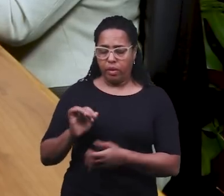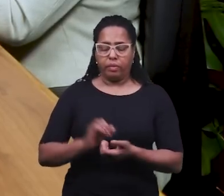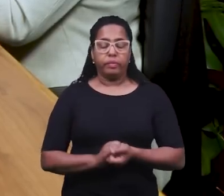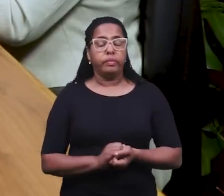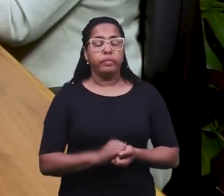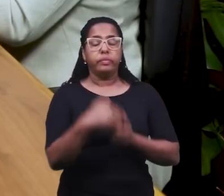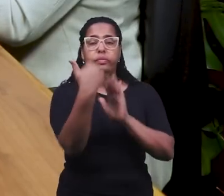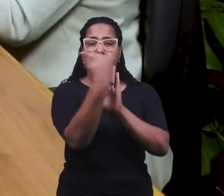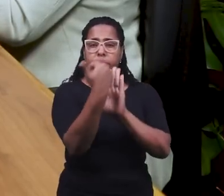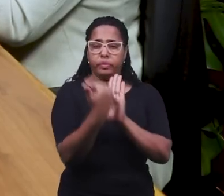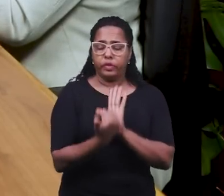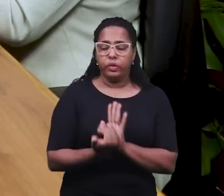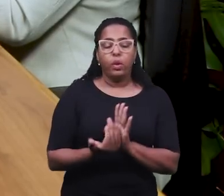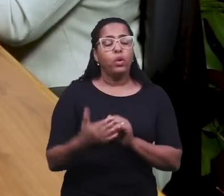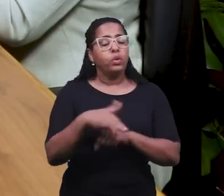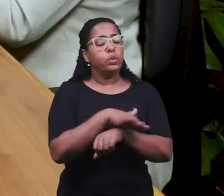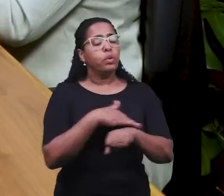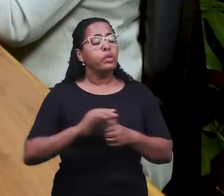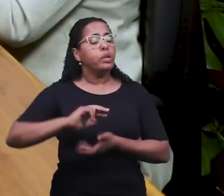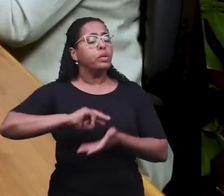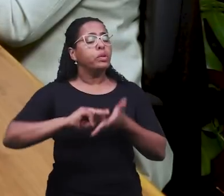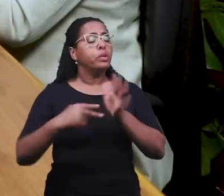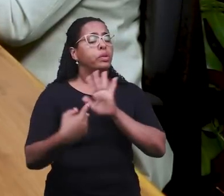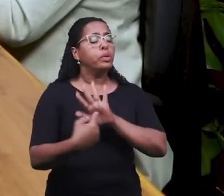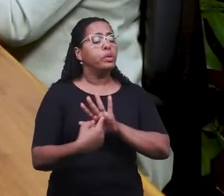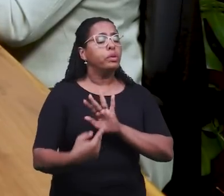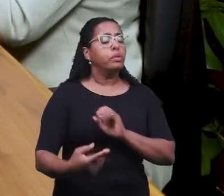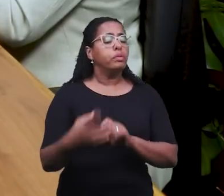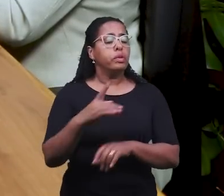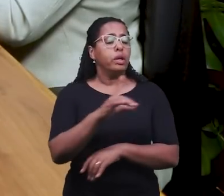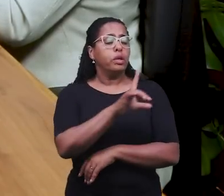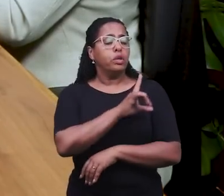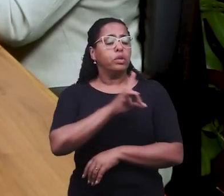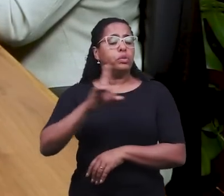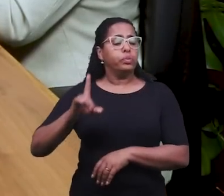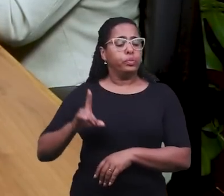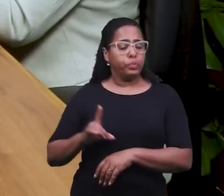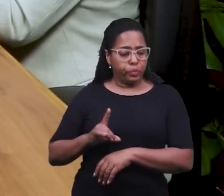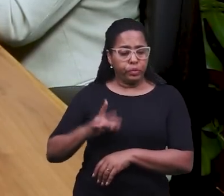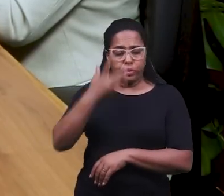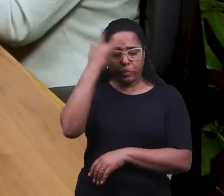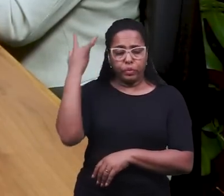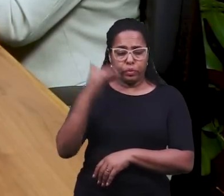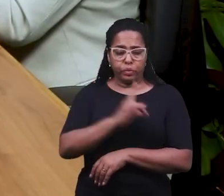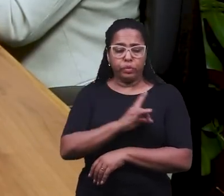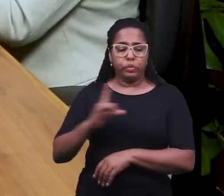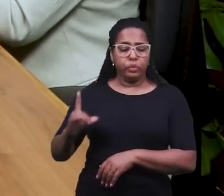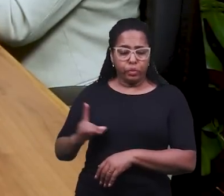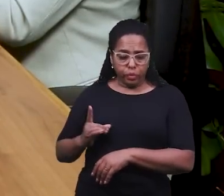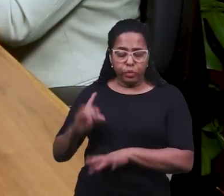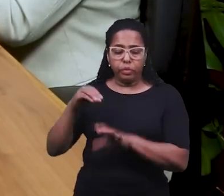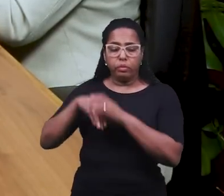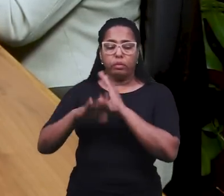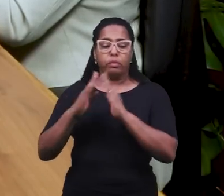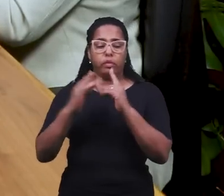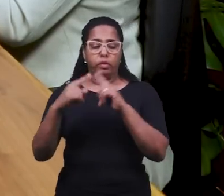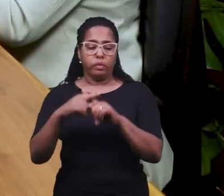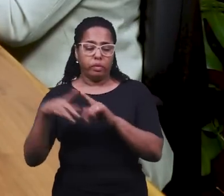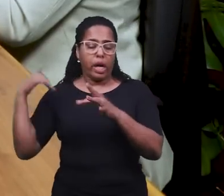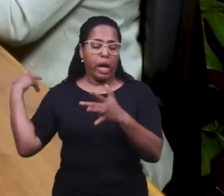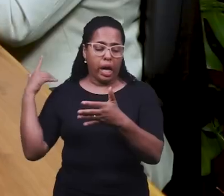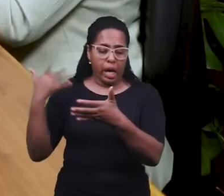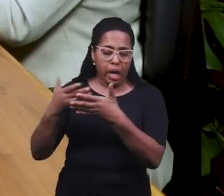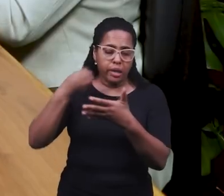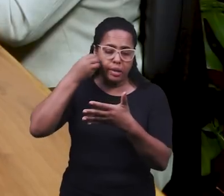Nessa edição, eu queria conversar um pouco com você sobre o que é o diaconato na Igreja Cristã Maranata hoje, né? Qual a experiência que nós temos de obra,